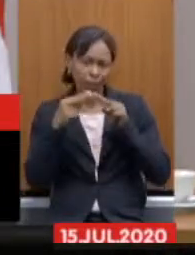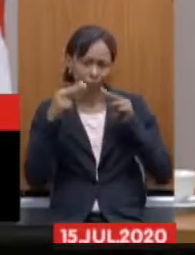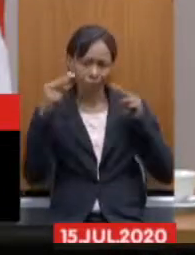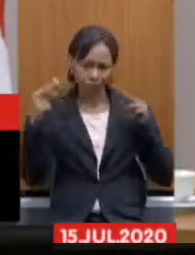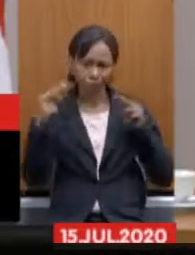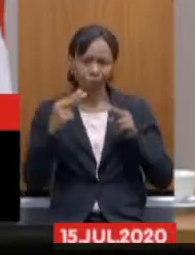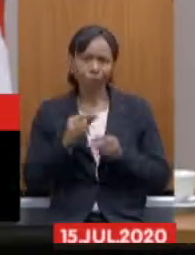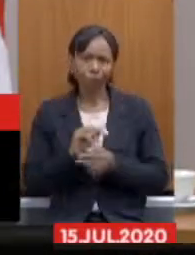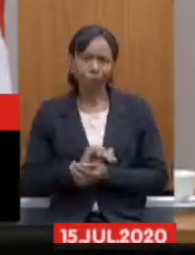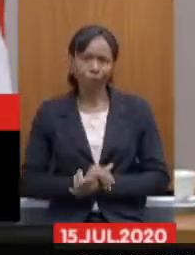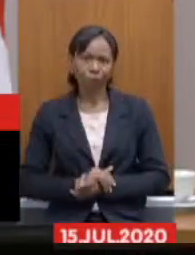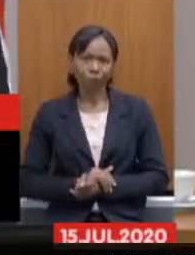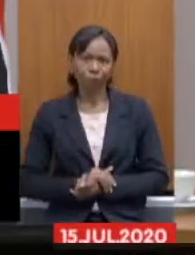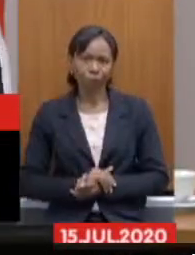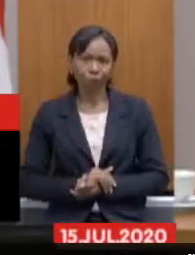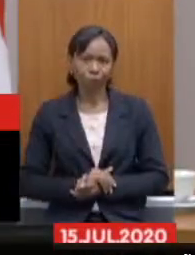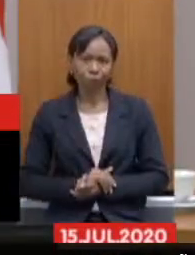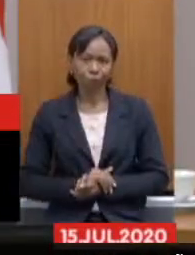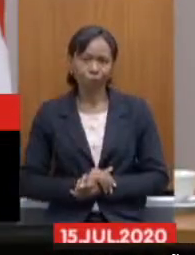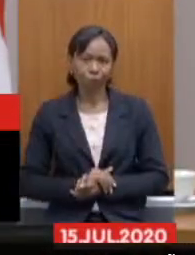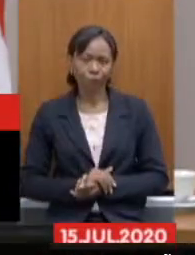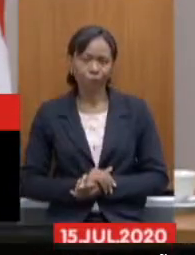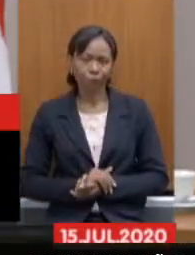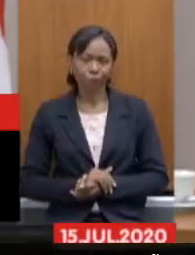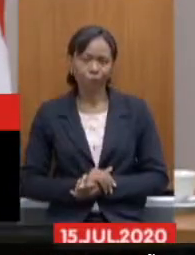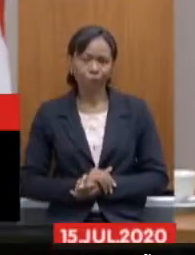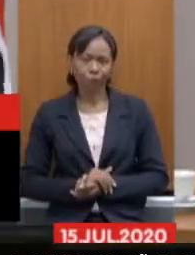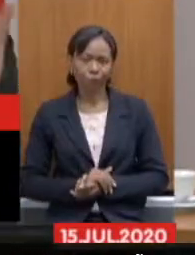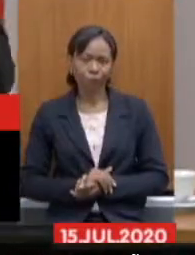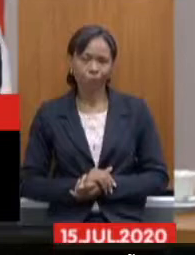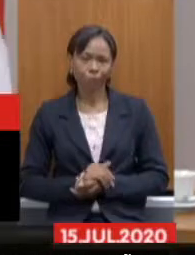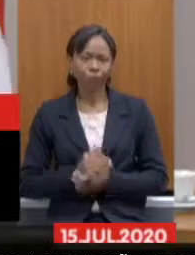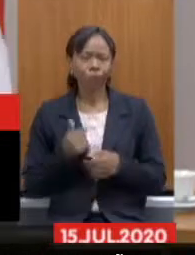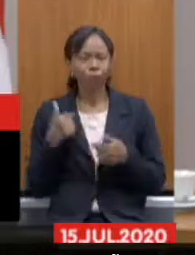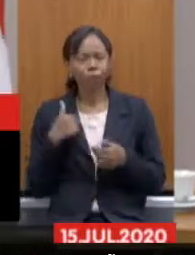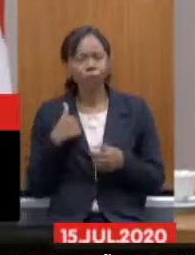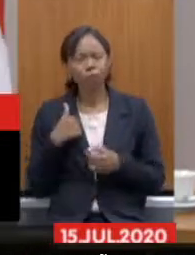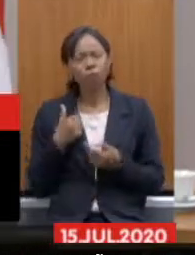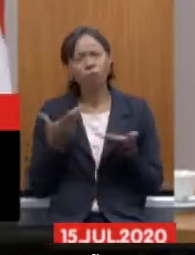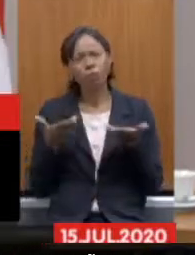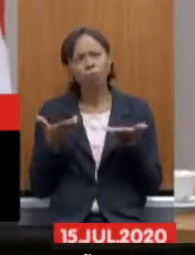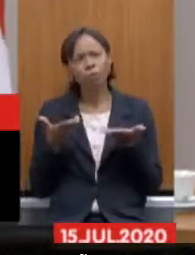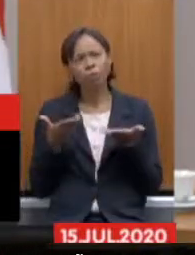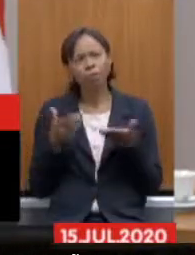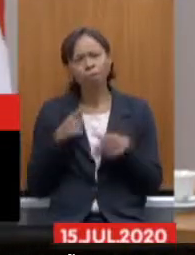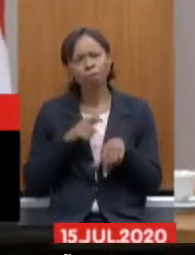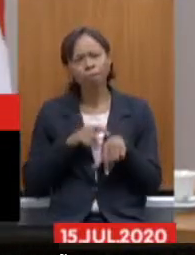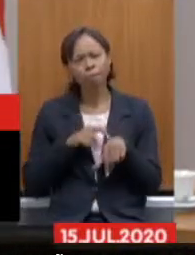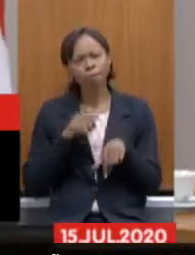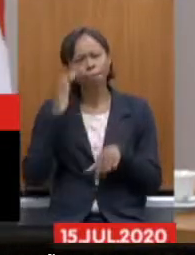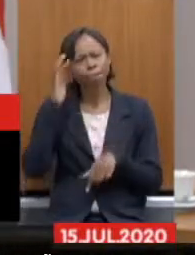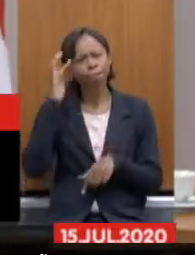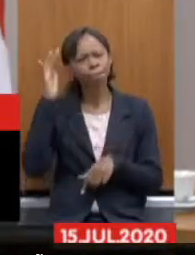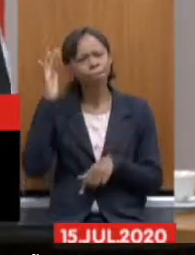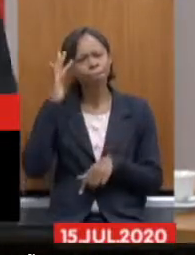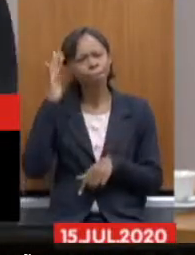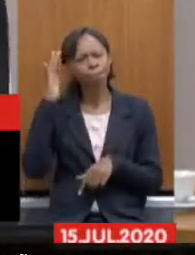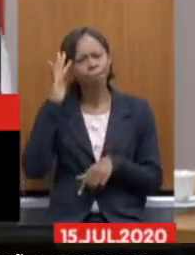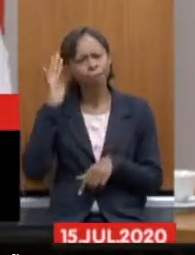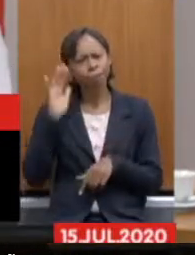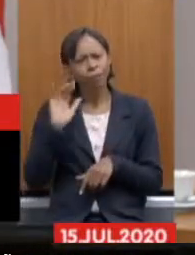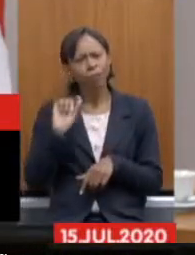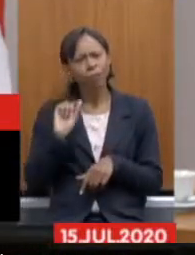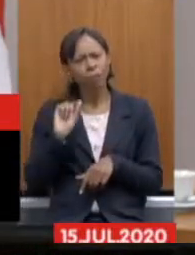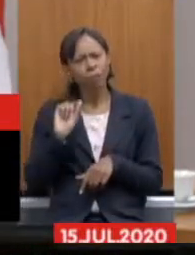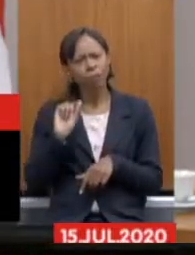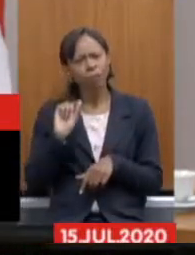remotamente me permito neste momento devagar um pouquinho o inicialmente vou